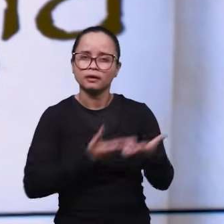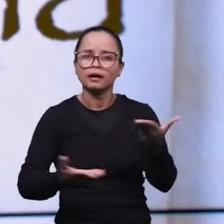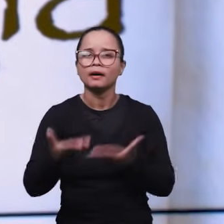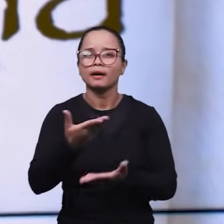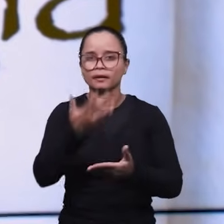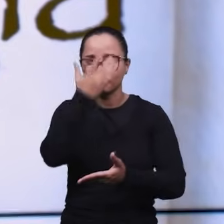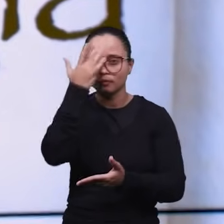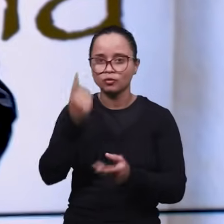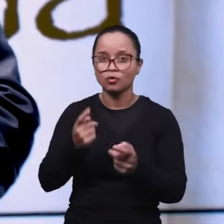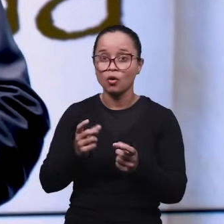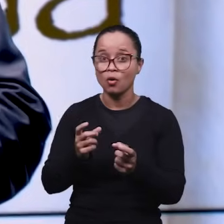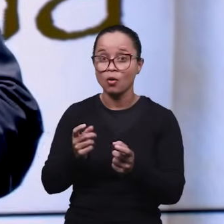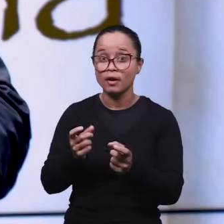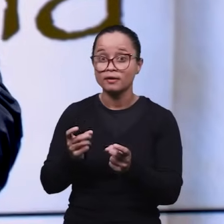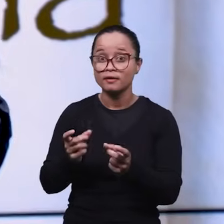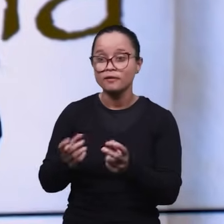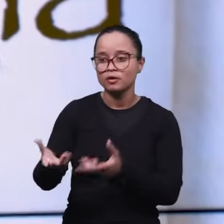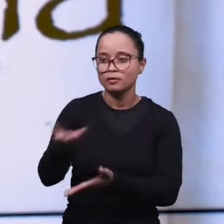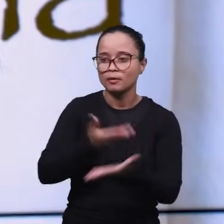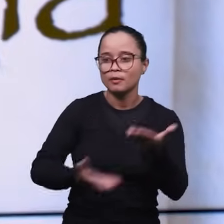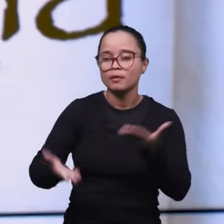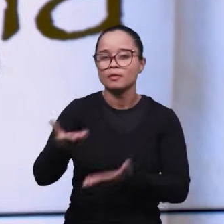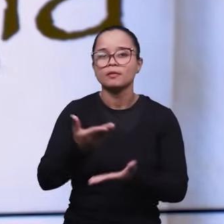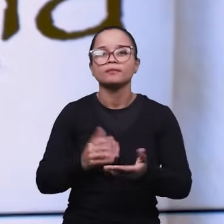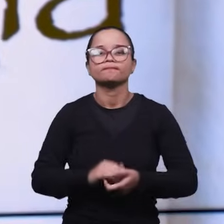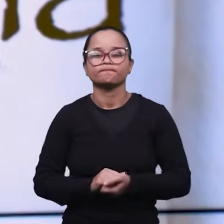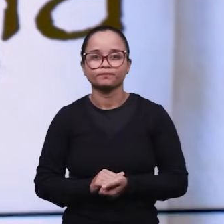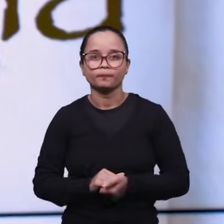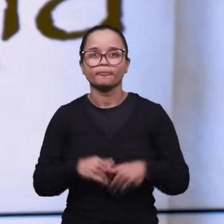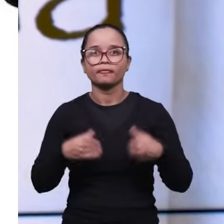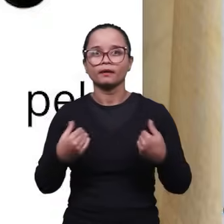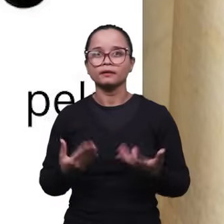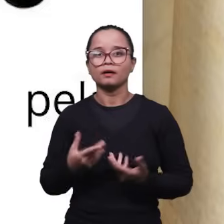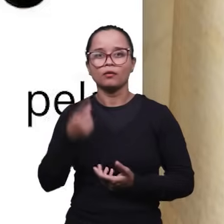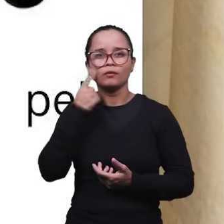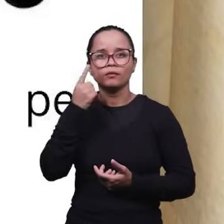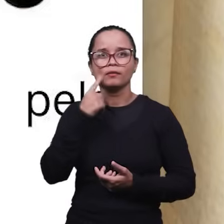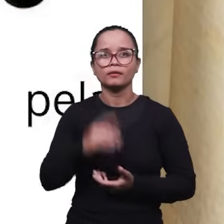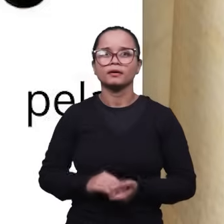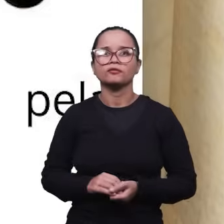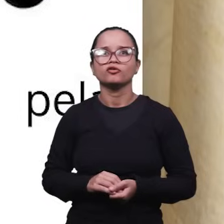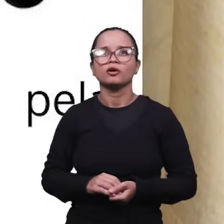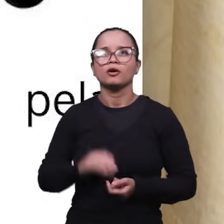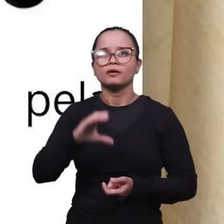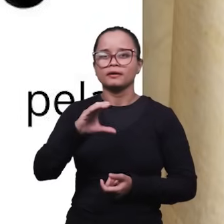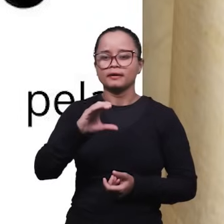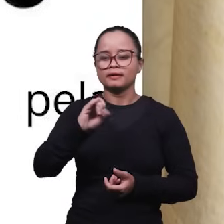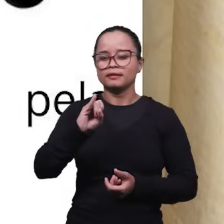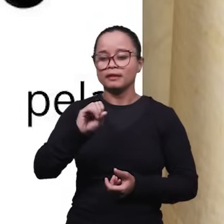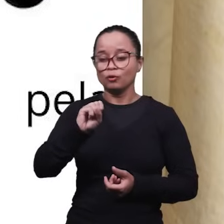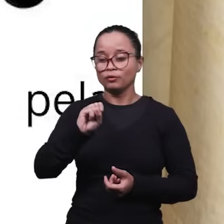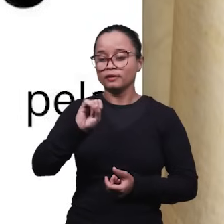nós vamos falar do ciclo. O que era o ciclo? O ciclo era uma medida de peso. Ele tinha